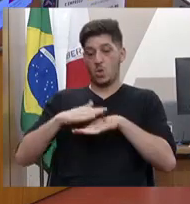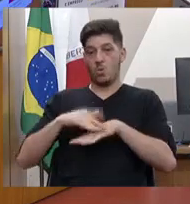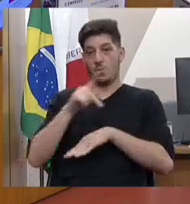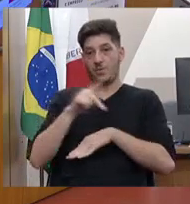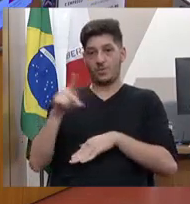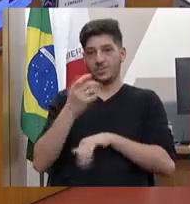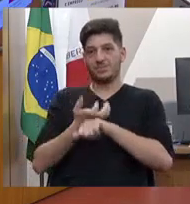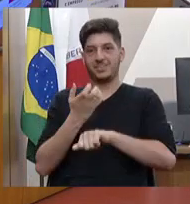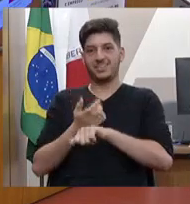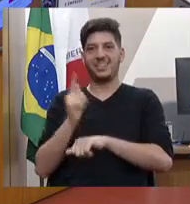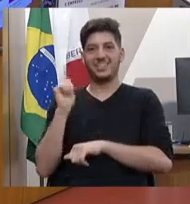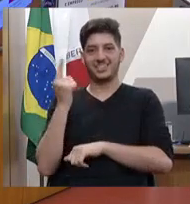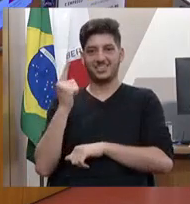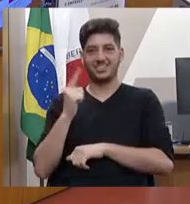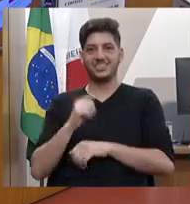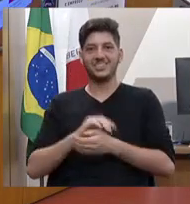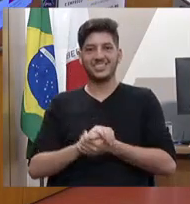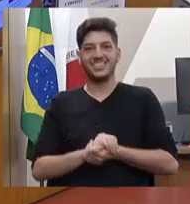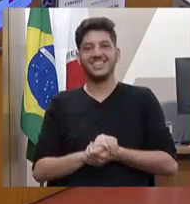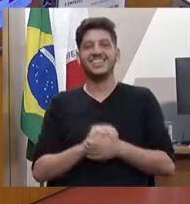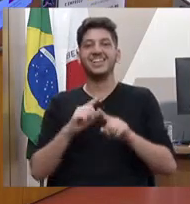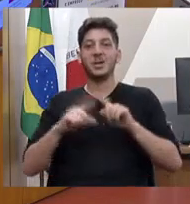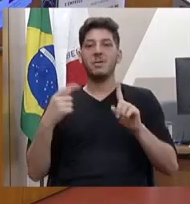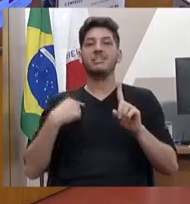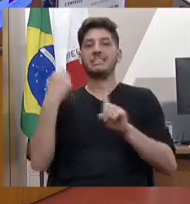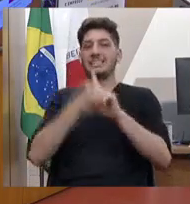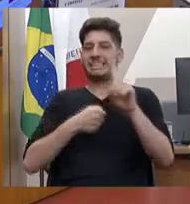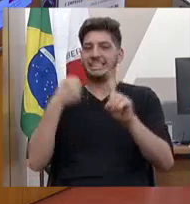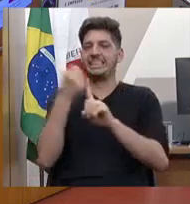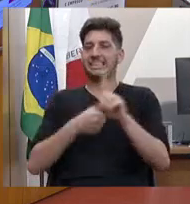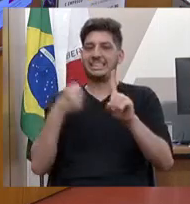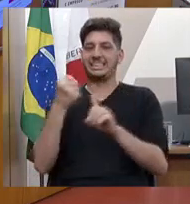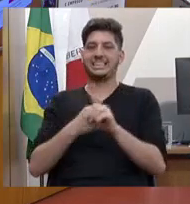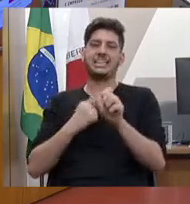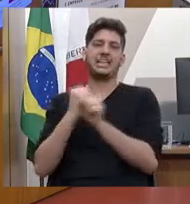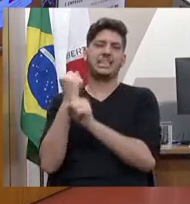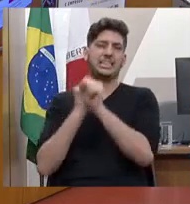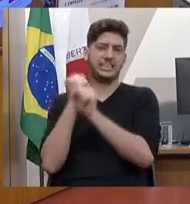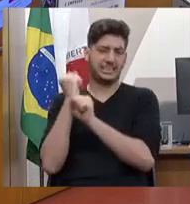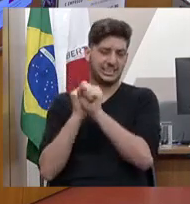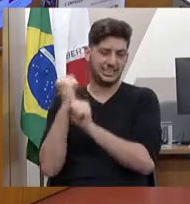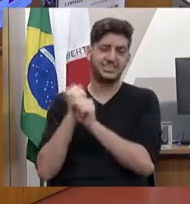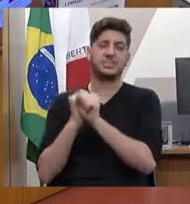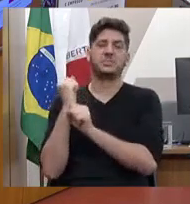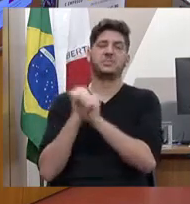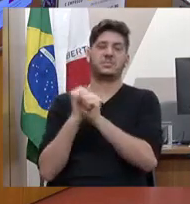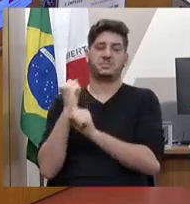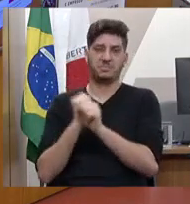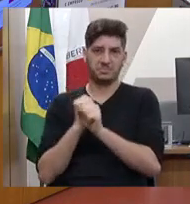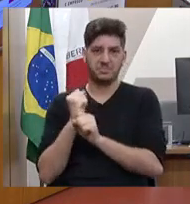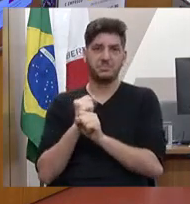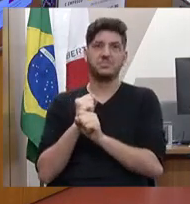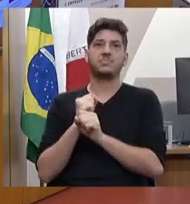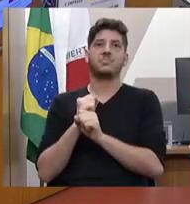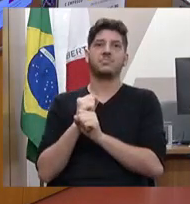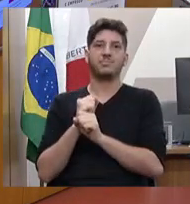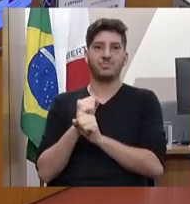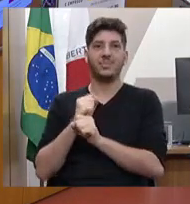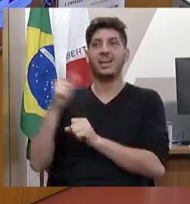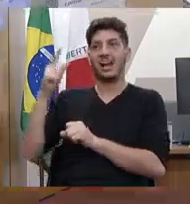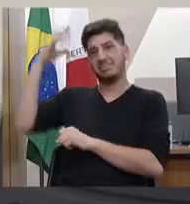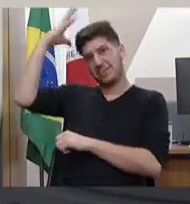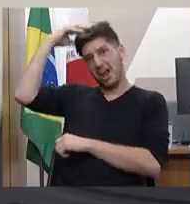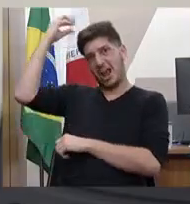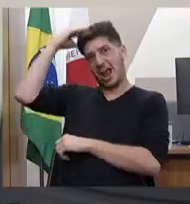geografia né mas eu tô na militância há muito tempo desde que o calazan tinha mais cabelo